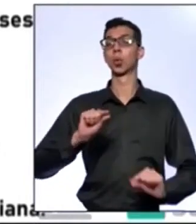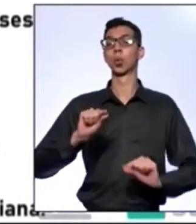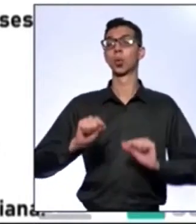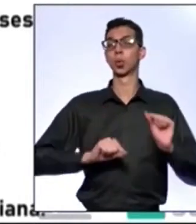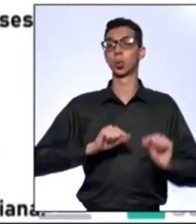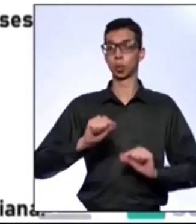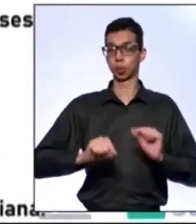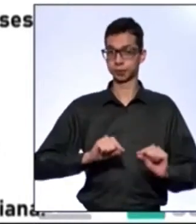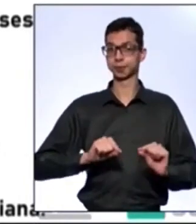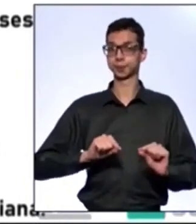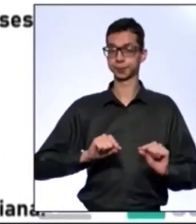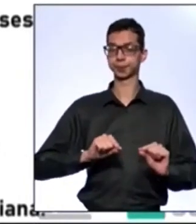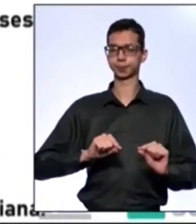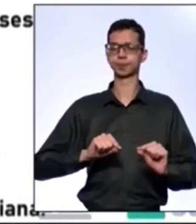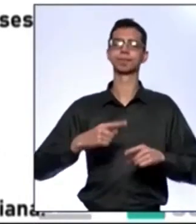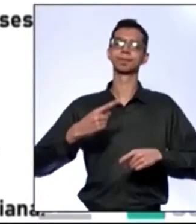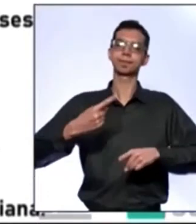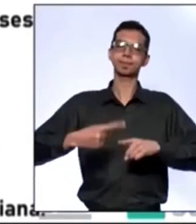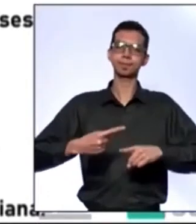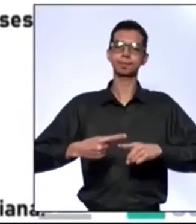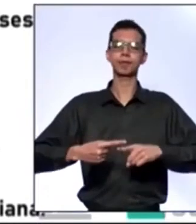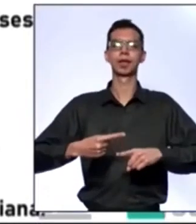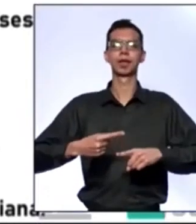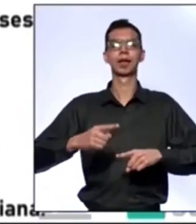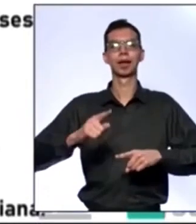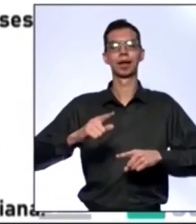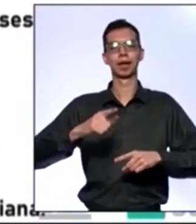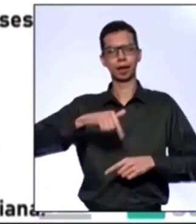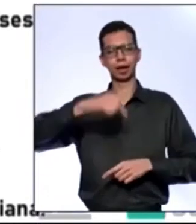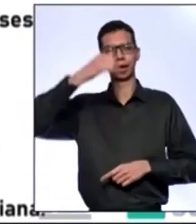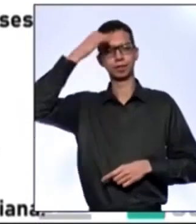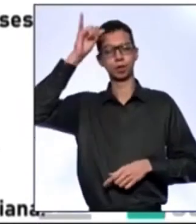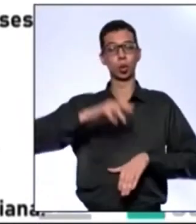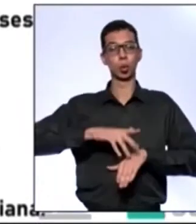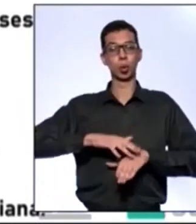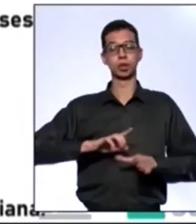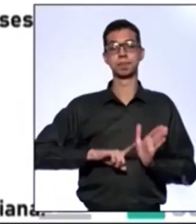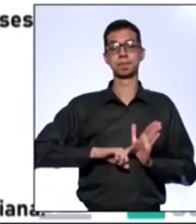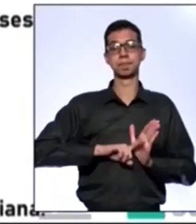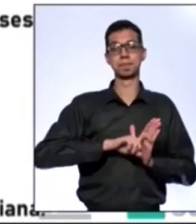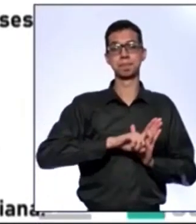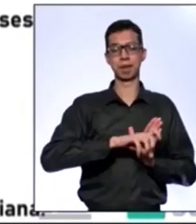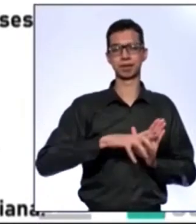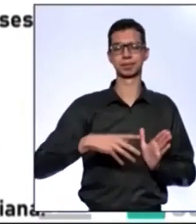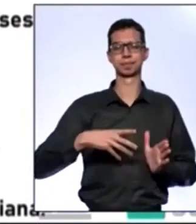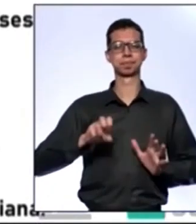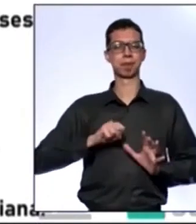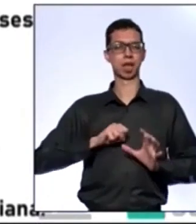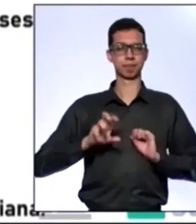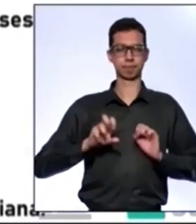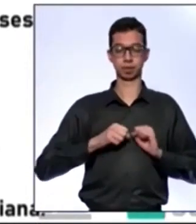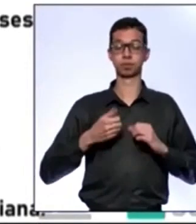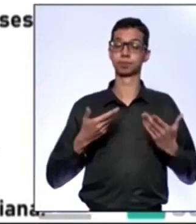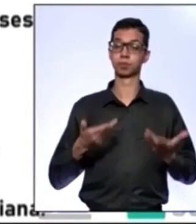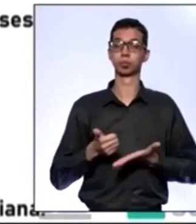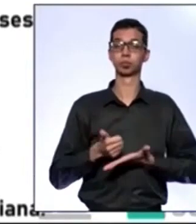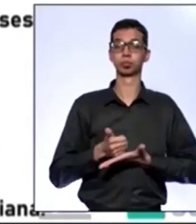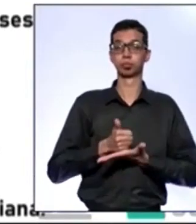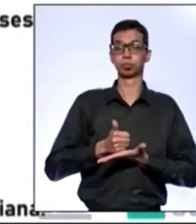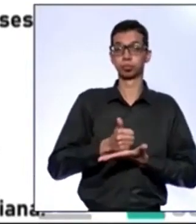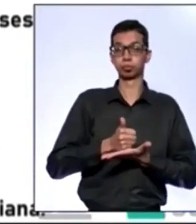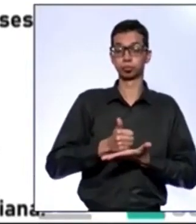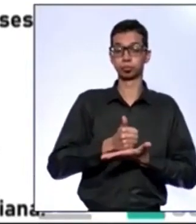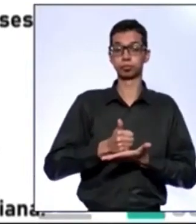de doenças causadas por bactérias. Na terapia das doenças mencionadas, alguns desses fármacos atuam. Então,